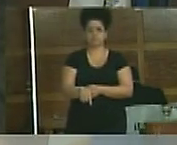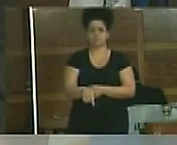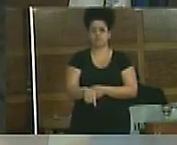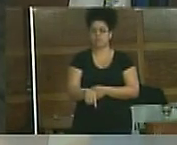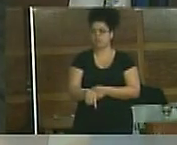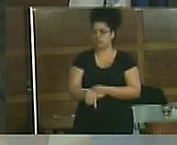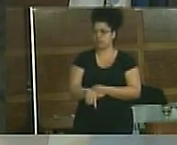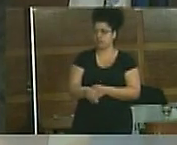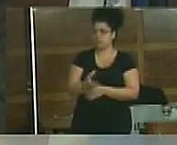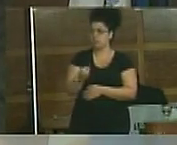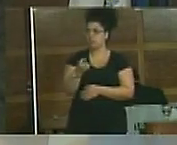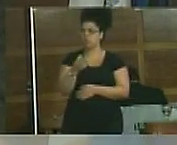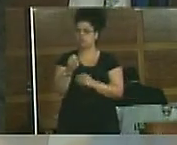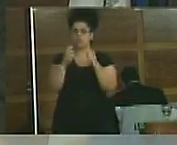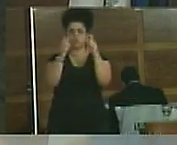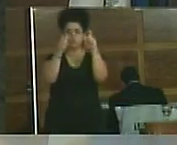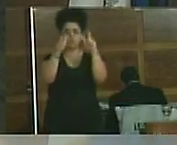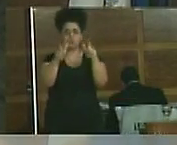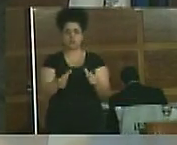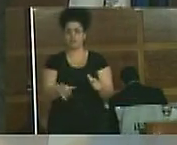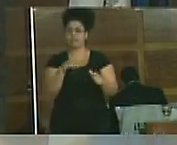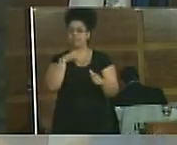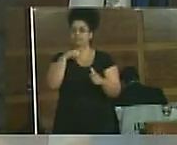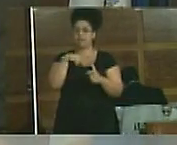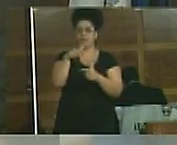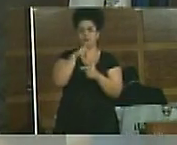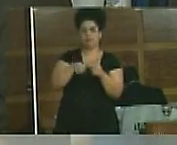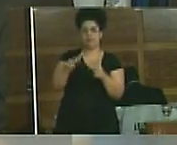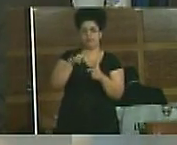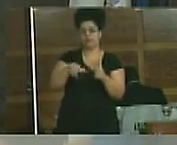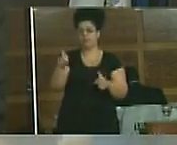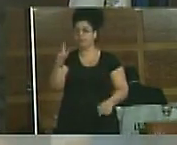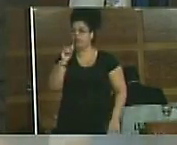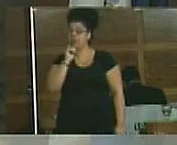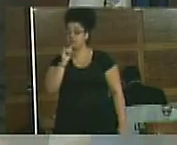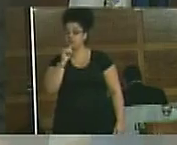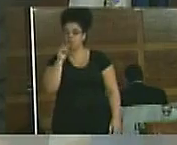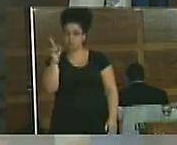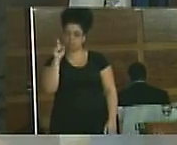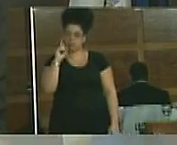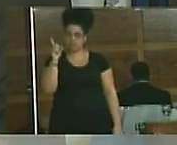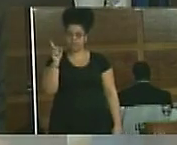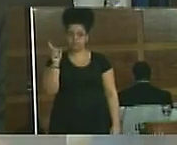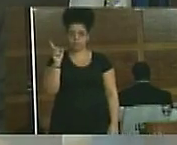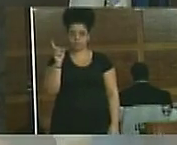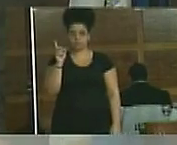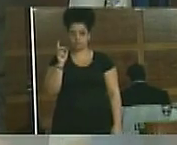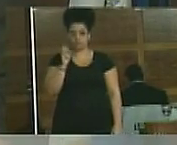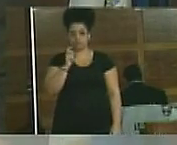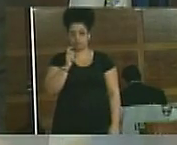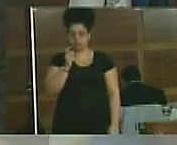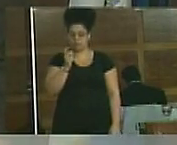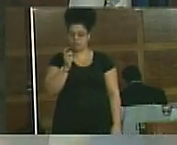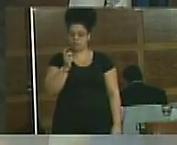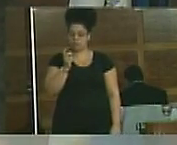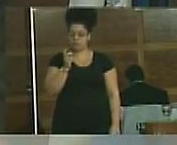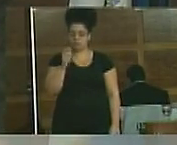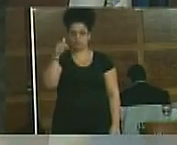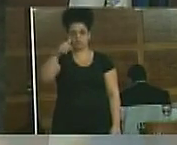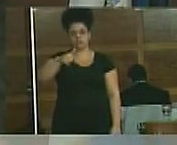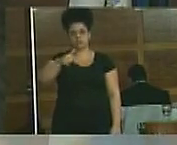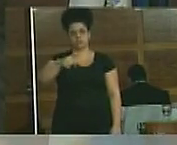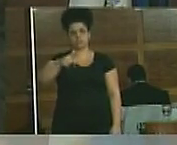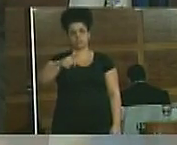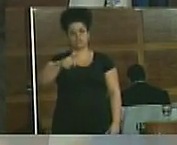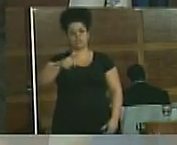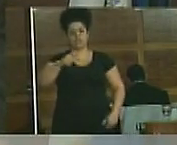tem centenas de lugares que estão assim. Dou um exemplo, vereador, meu presidente. Aqui do Teixaco, pediu